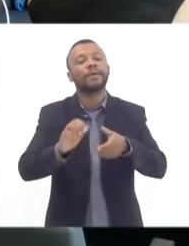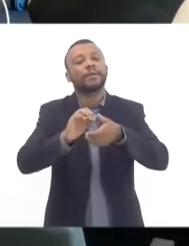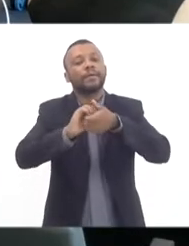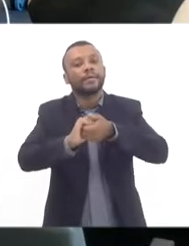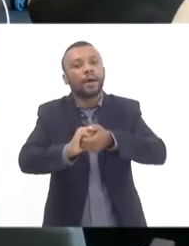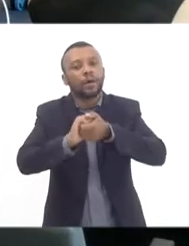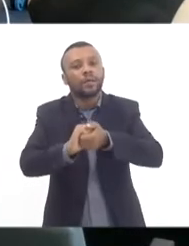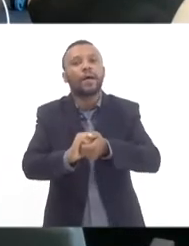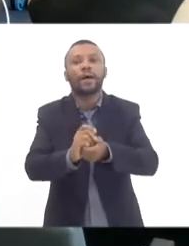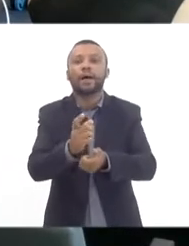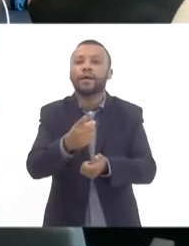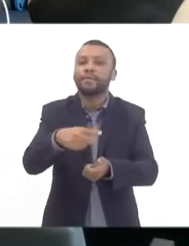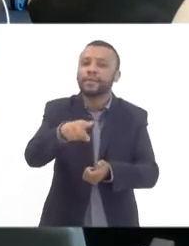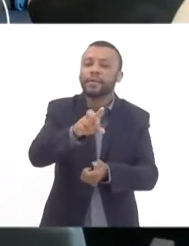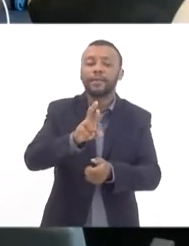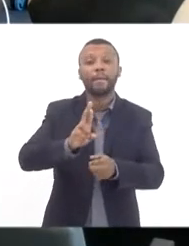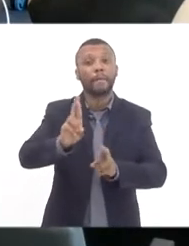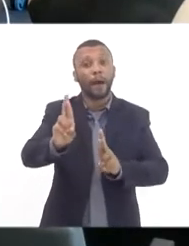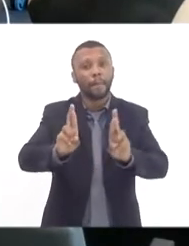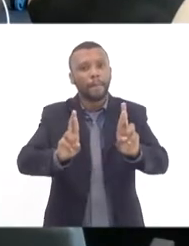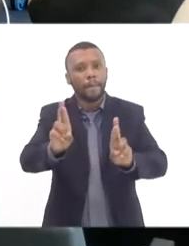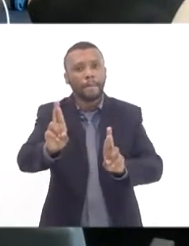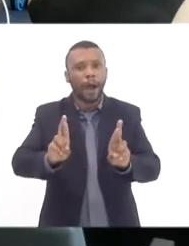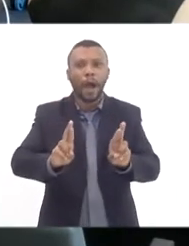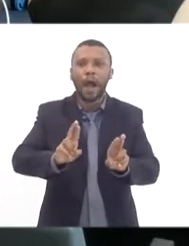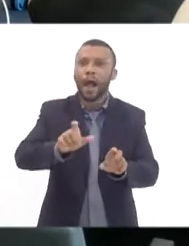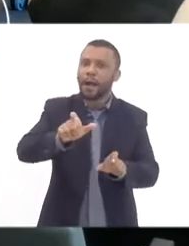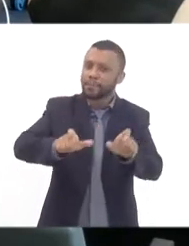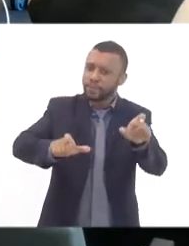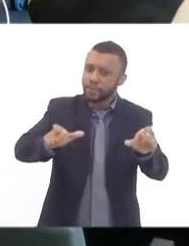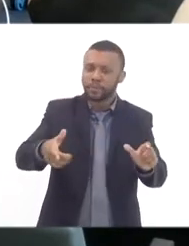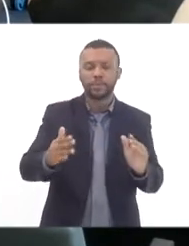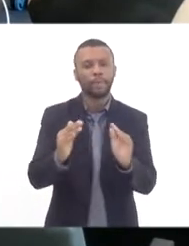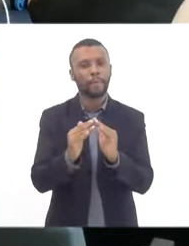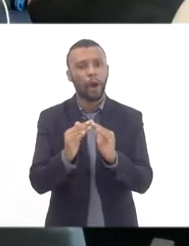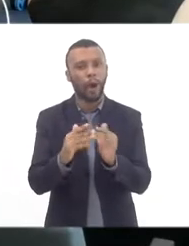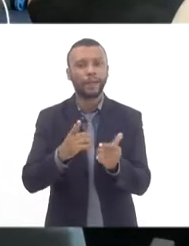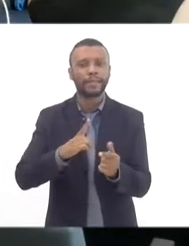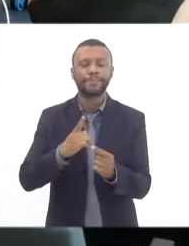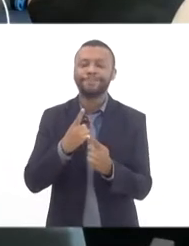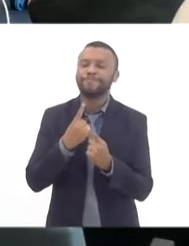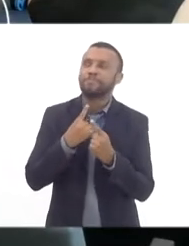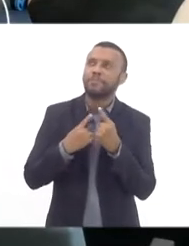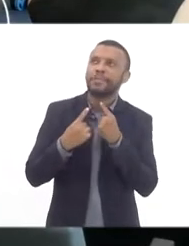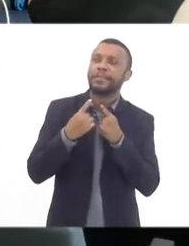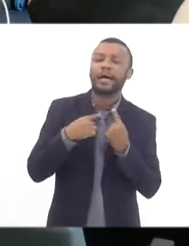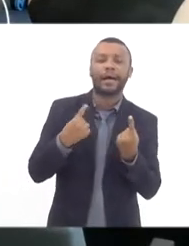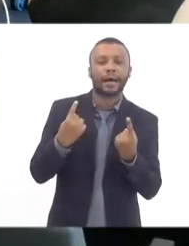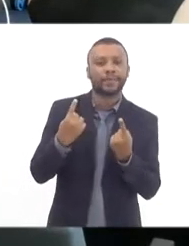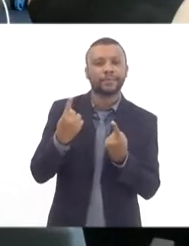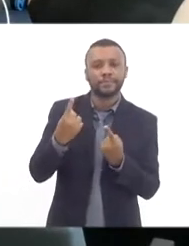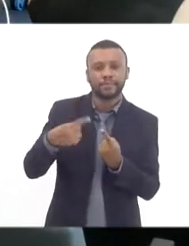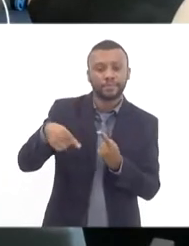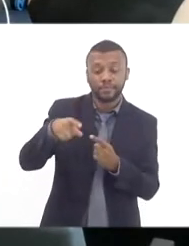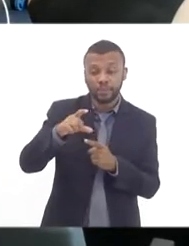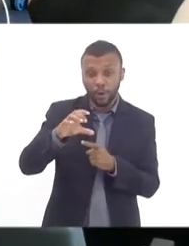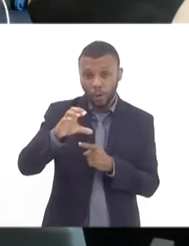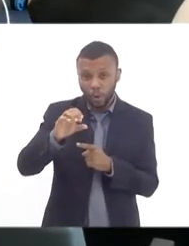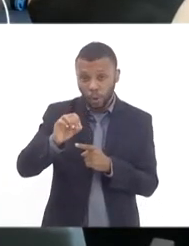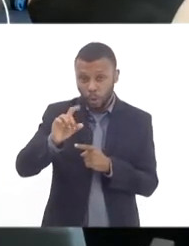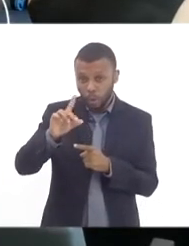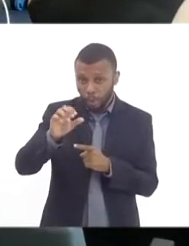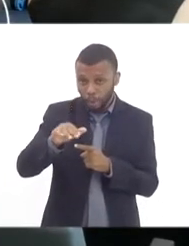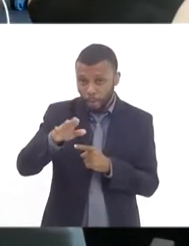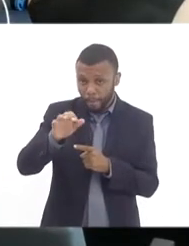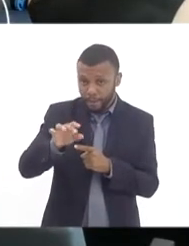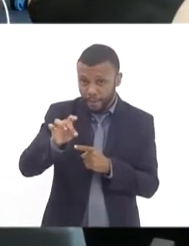vocês que representam os moradores, vontade e desejo Colubandê realmente